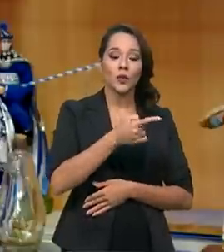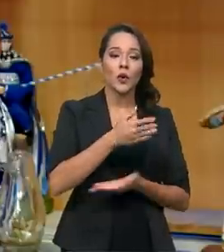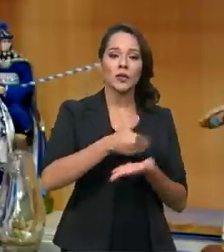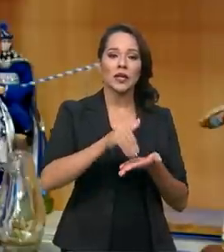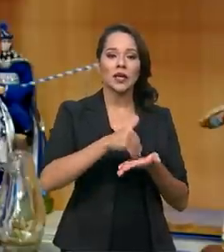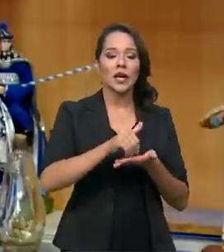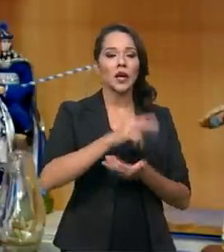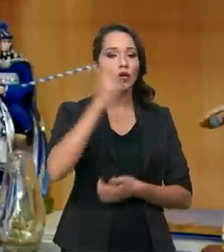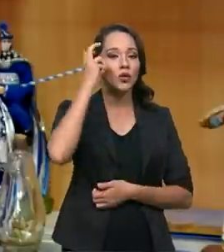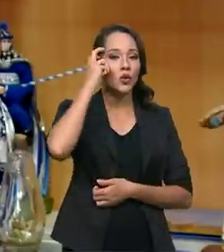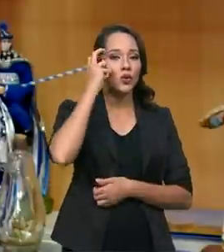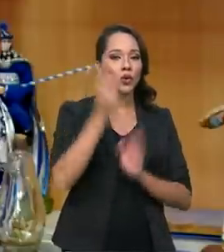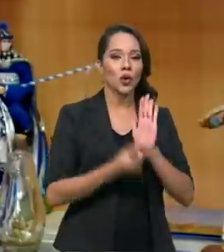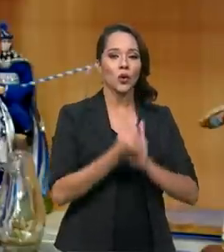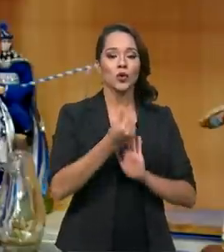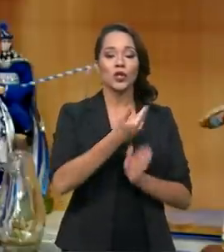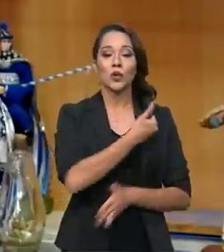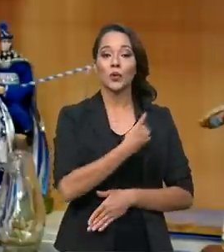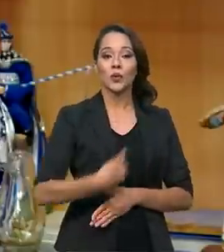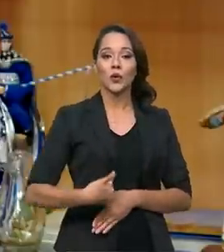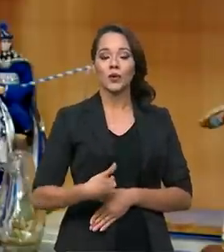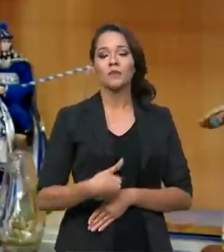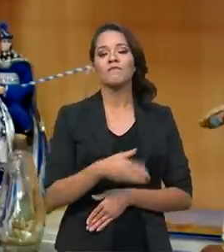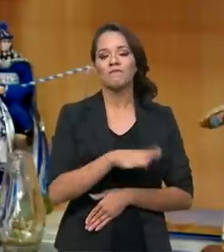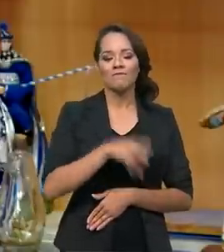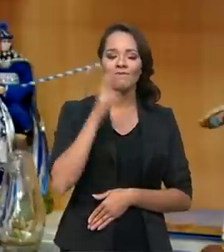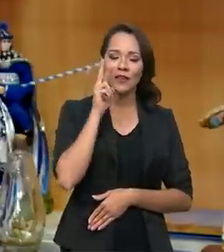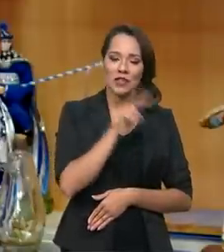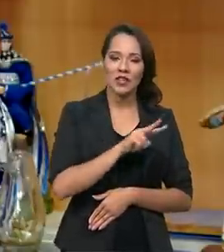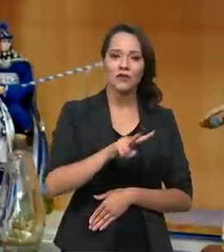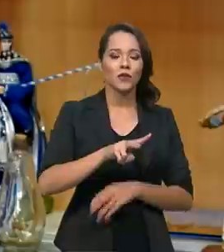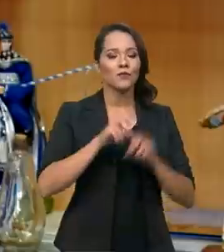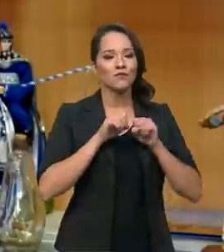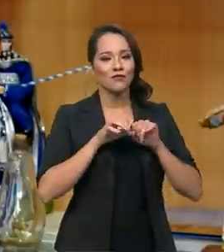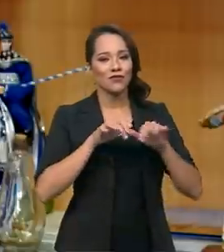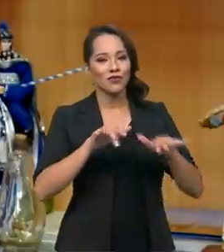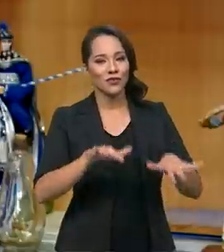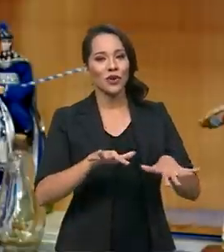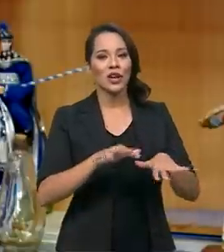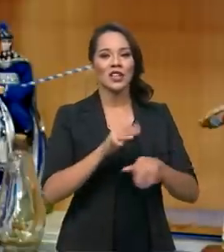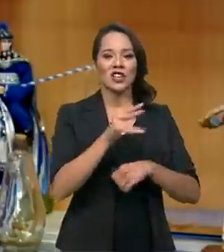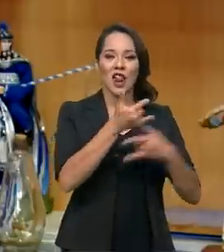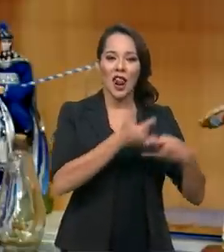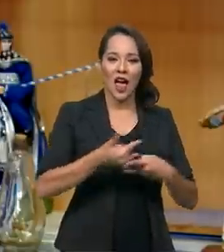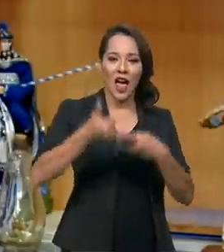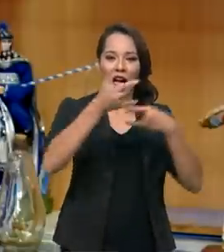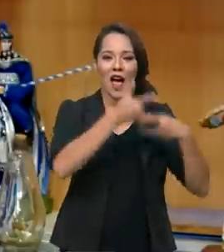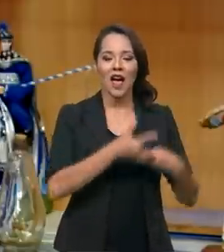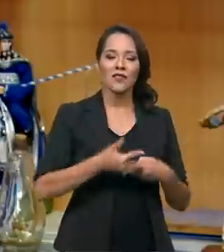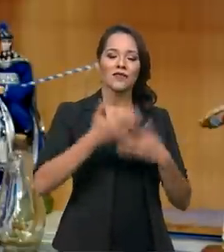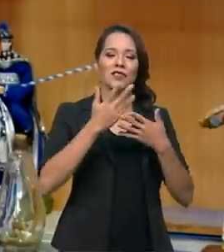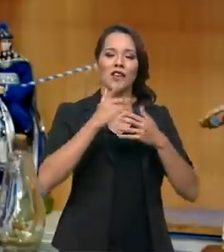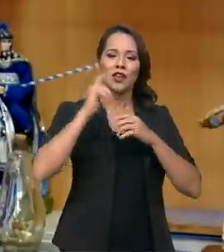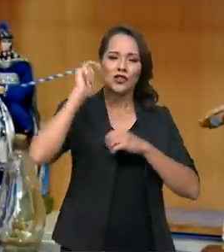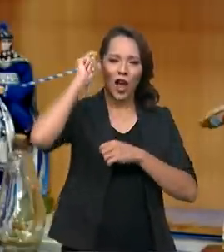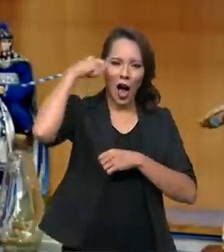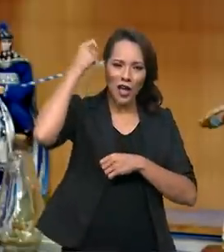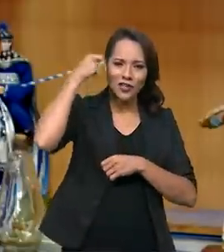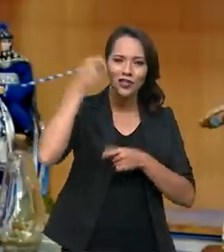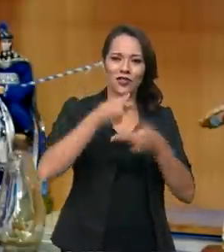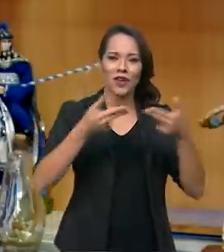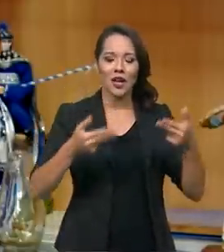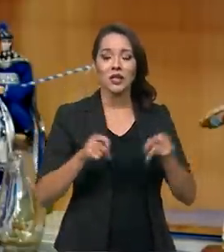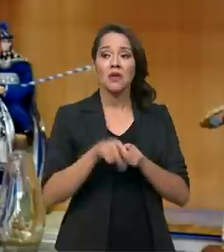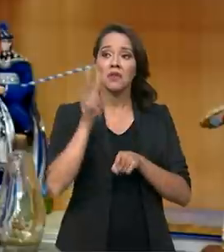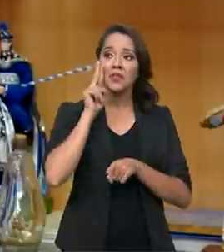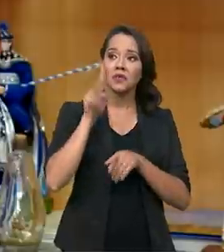secretarias de Cultura com verbas públicas que você viu a proliferação de lá e vestir pequenos artistas você